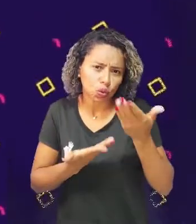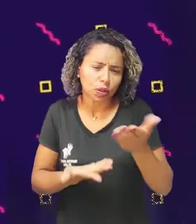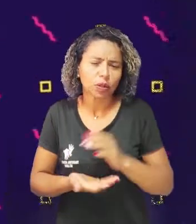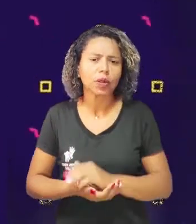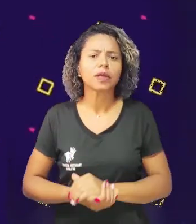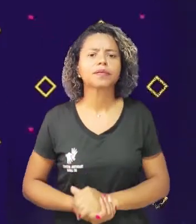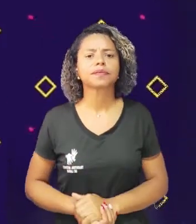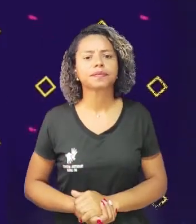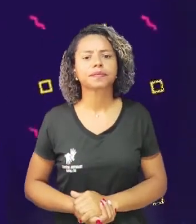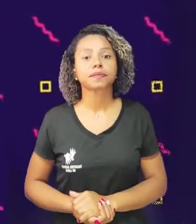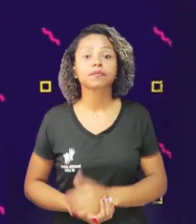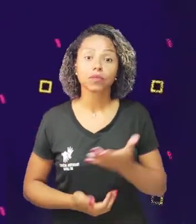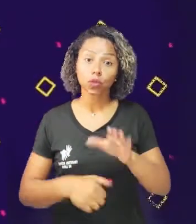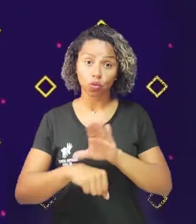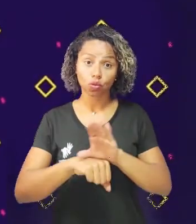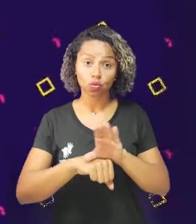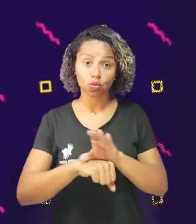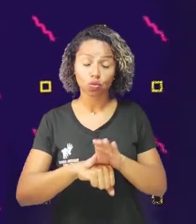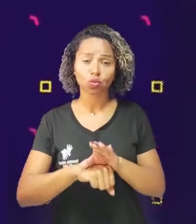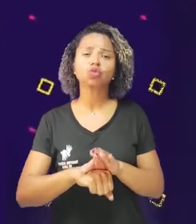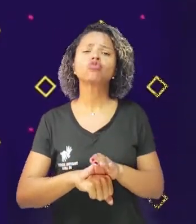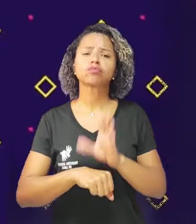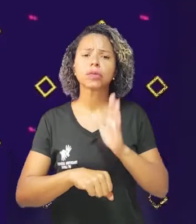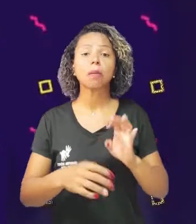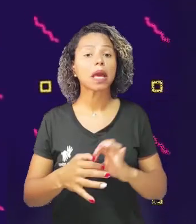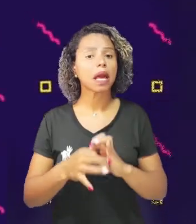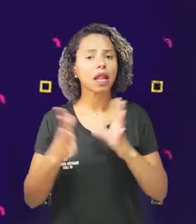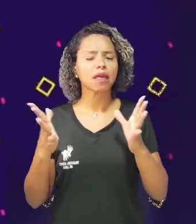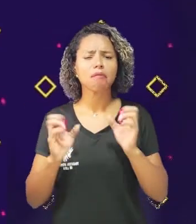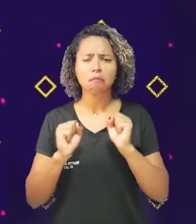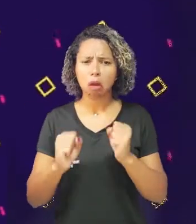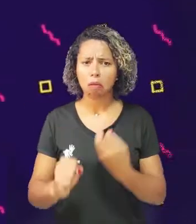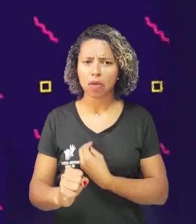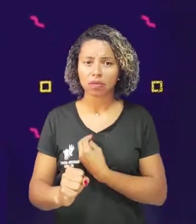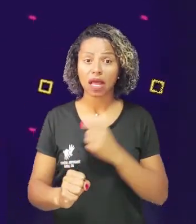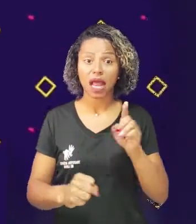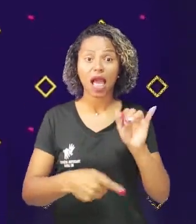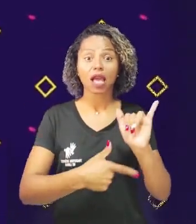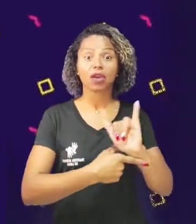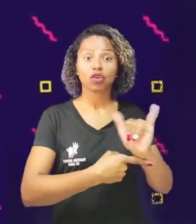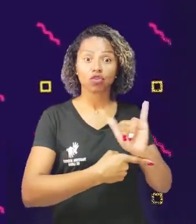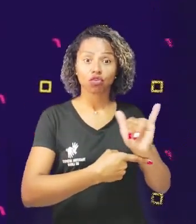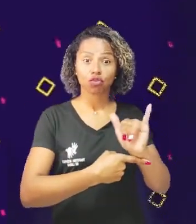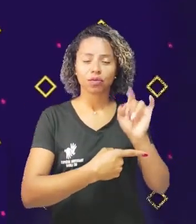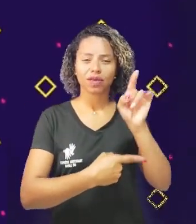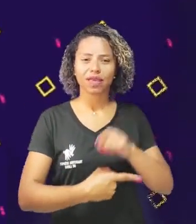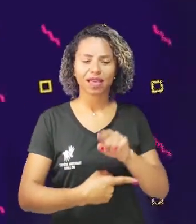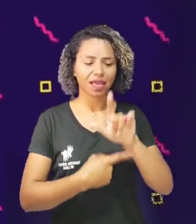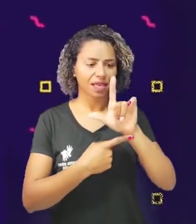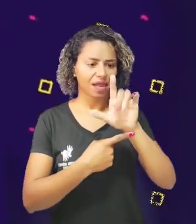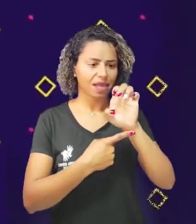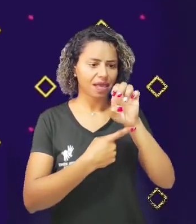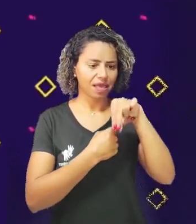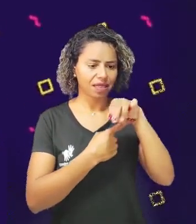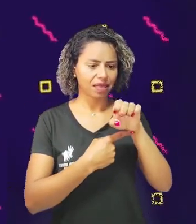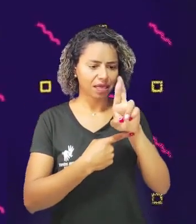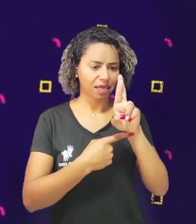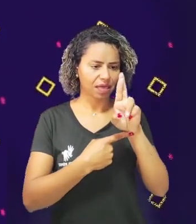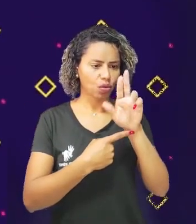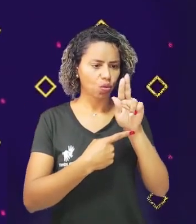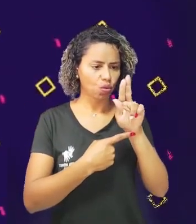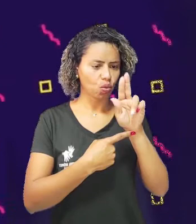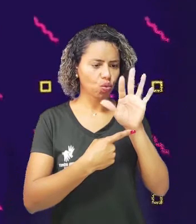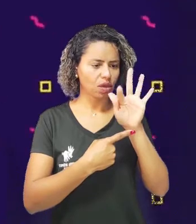seria utilizado nas apresentações. Esse curso está disponível no YouTube, no canal do